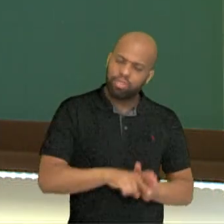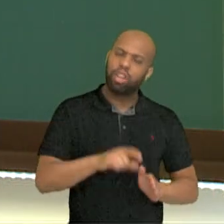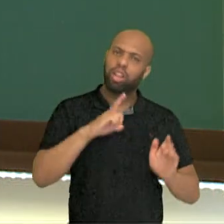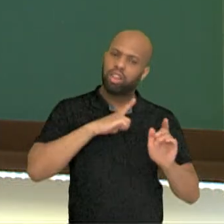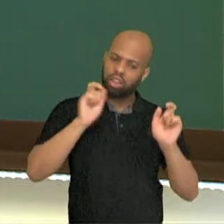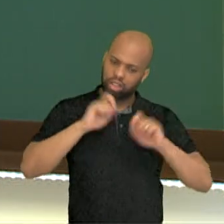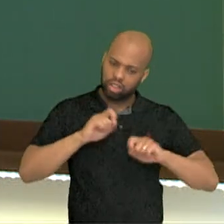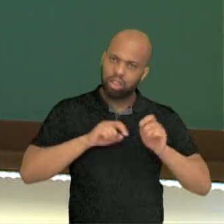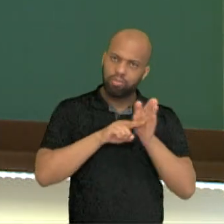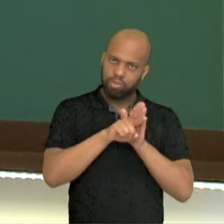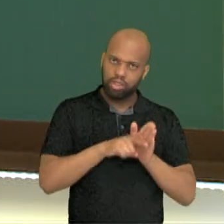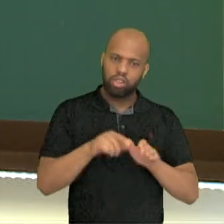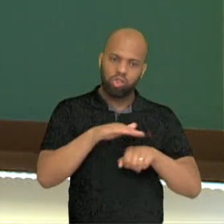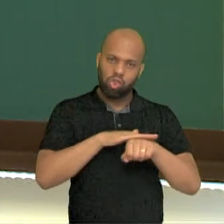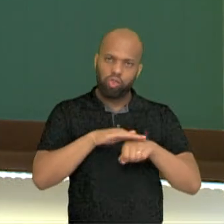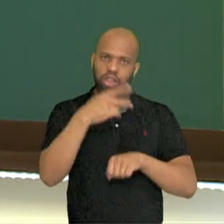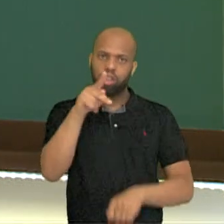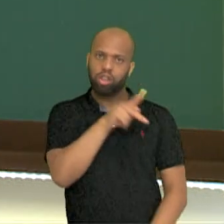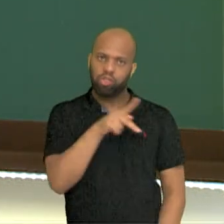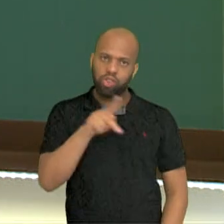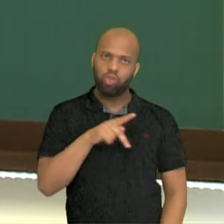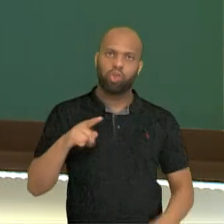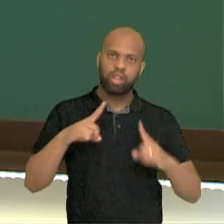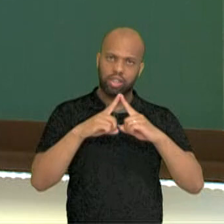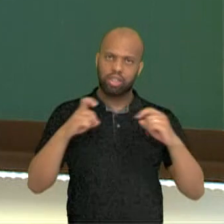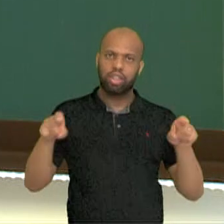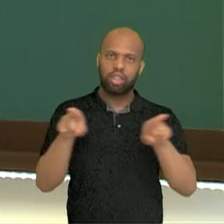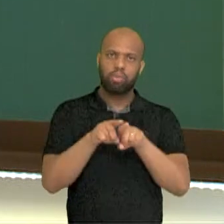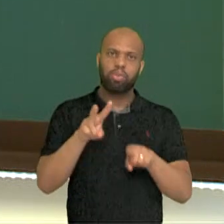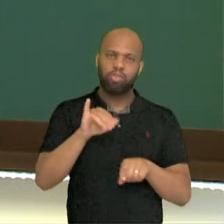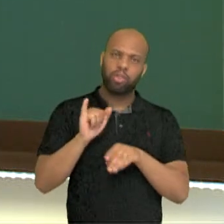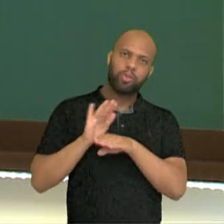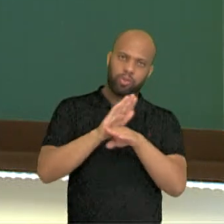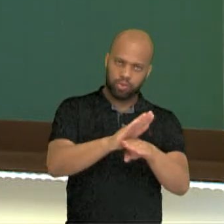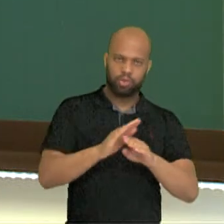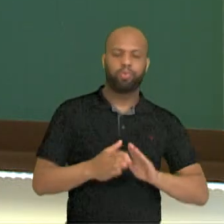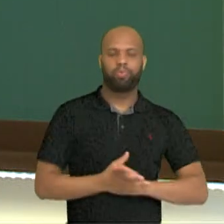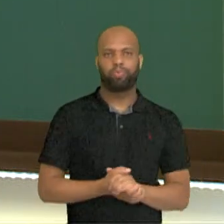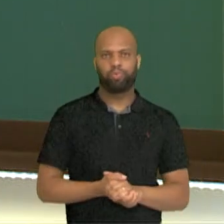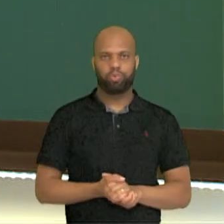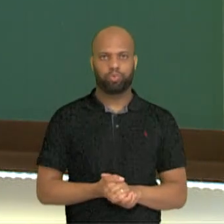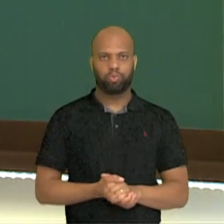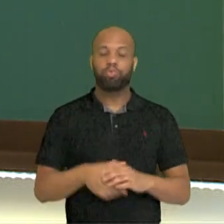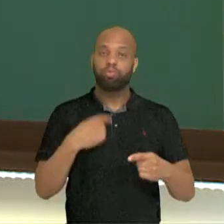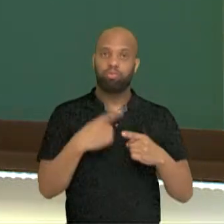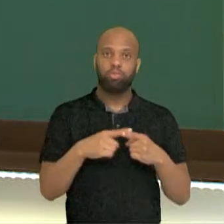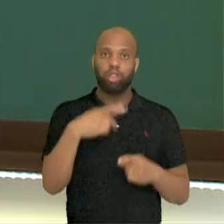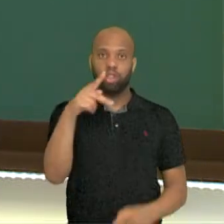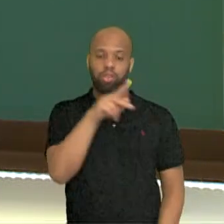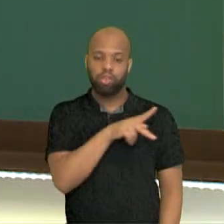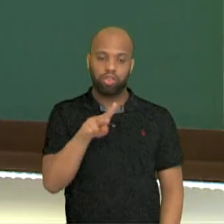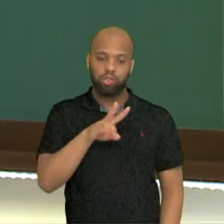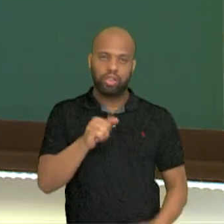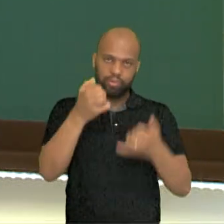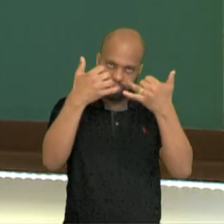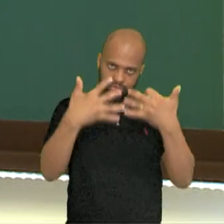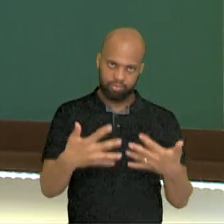Vai e pesquisa, conversa com a sua professora de ciências, ela vai te ajudar. A professora vai contar isso para você.